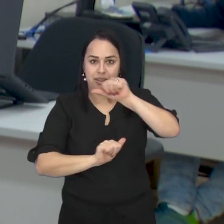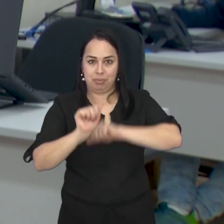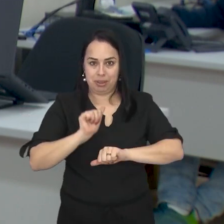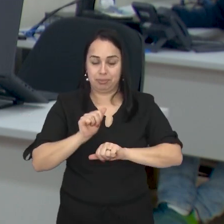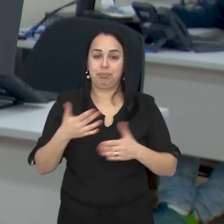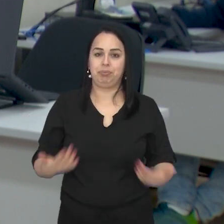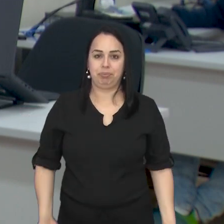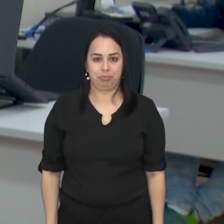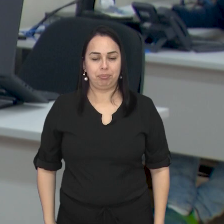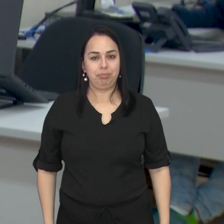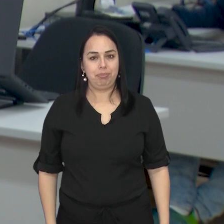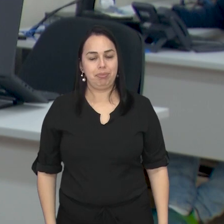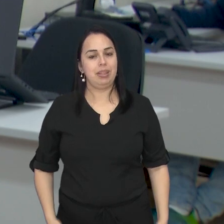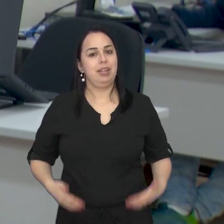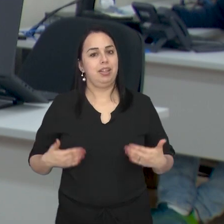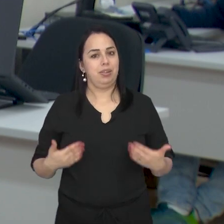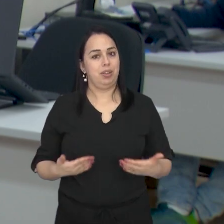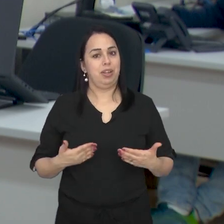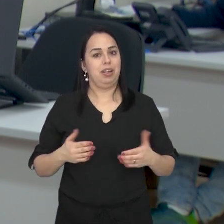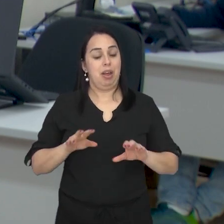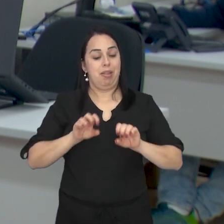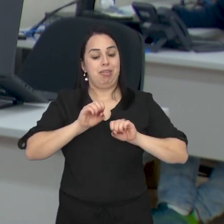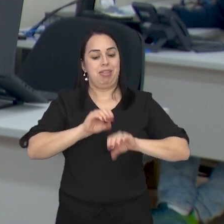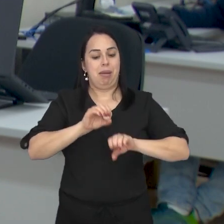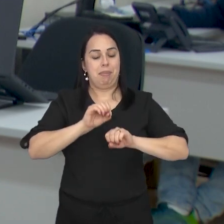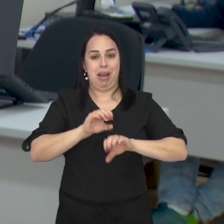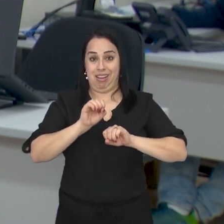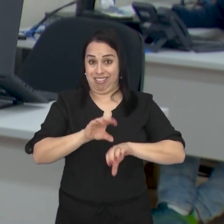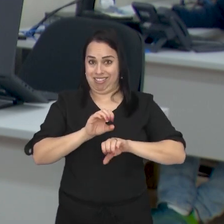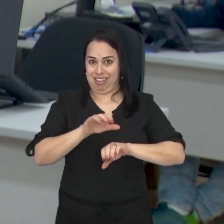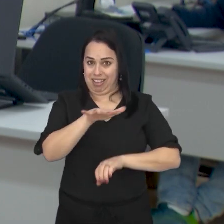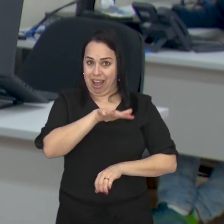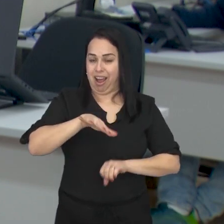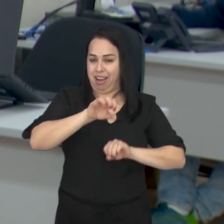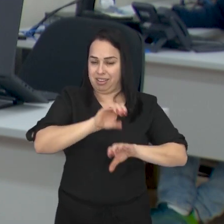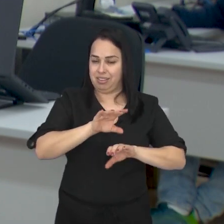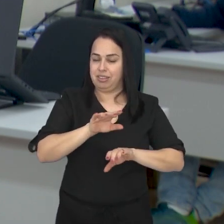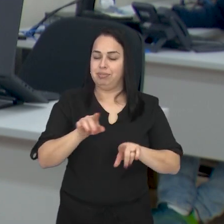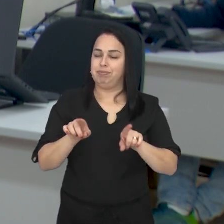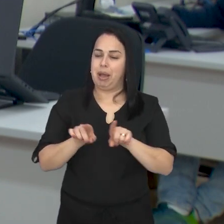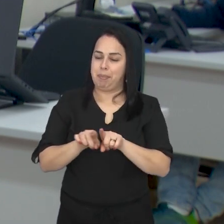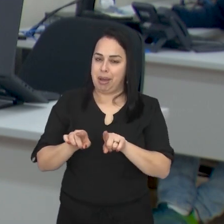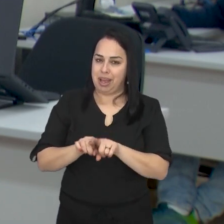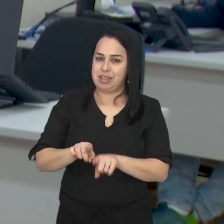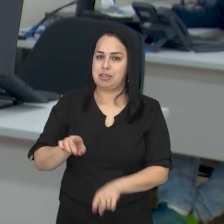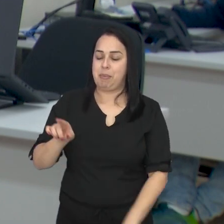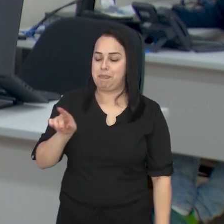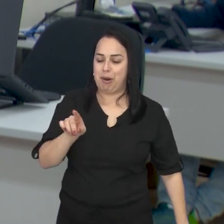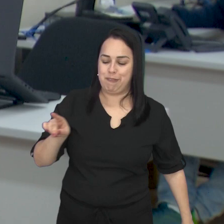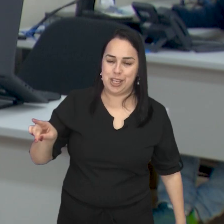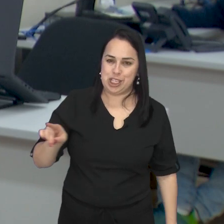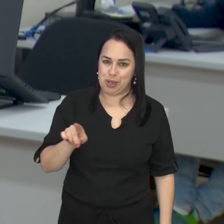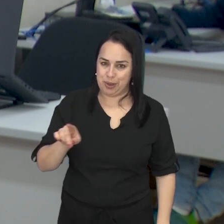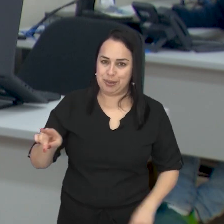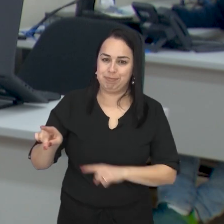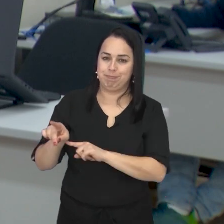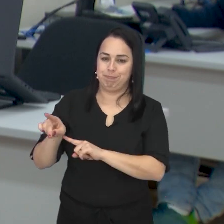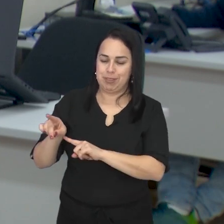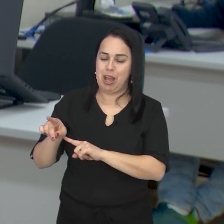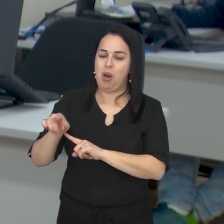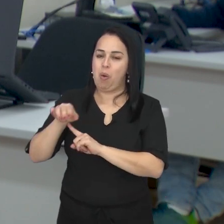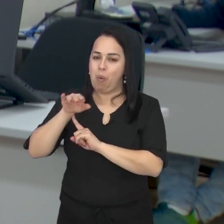é transformadora. E quando falamos no ensino brasileiro, outra triste realidade que chama atenção é dos